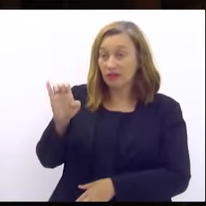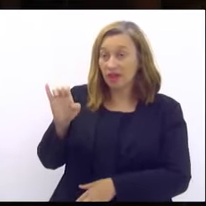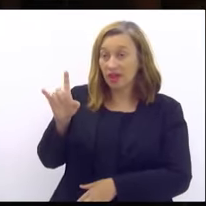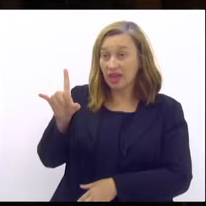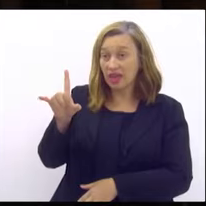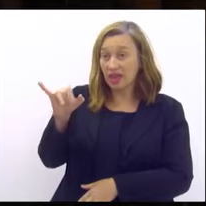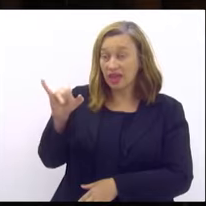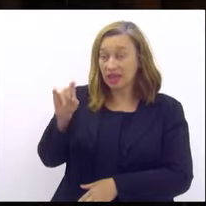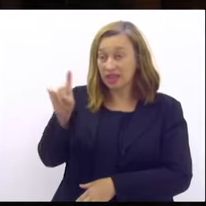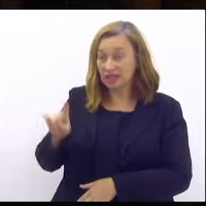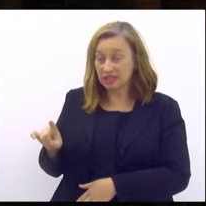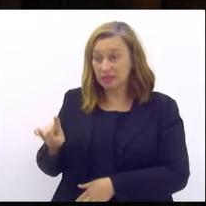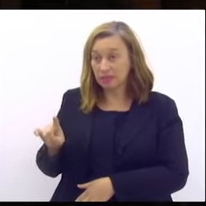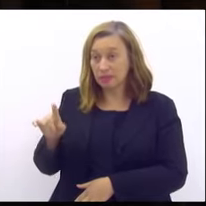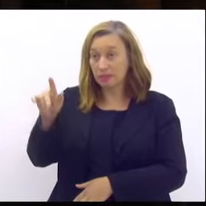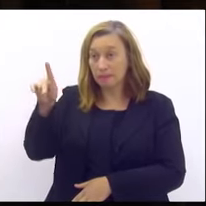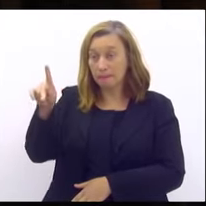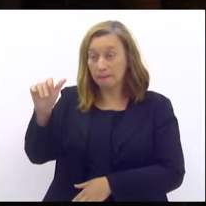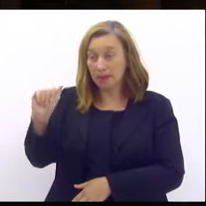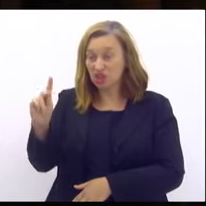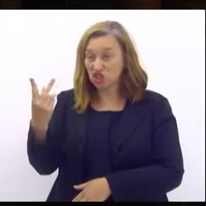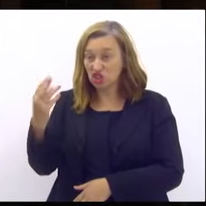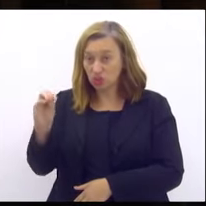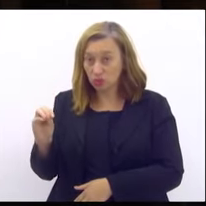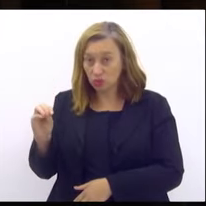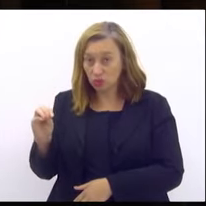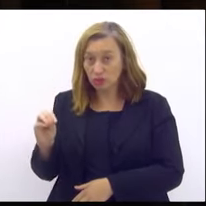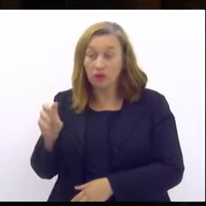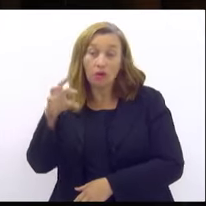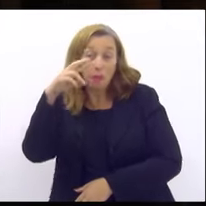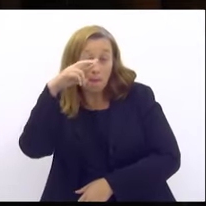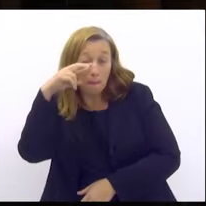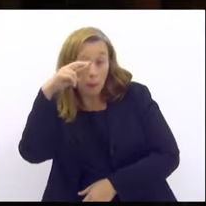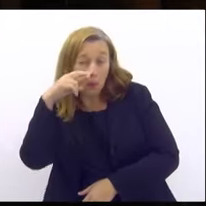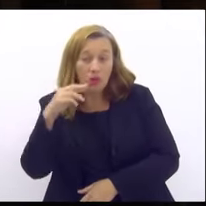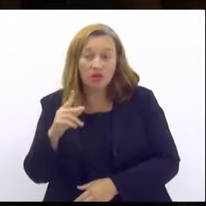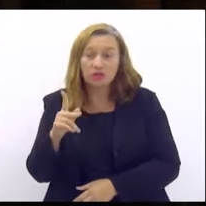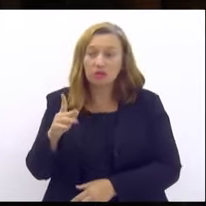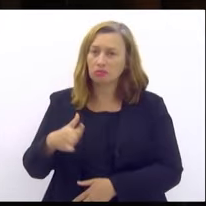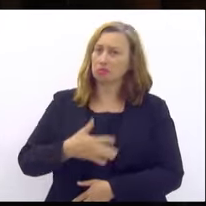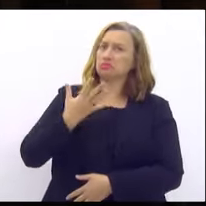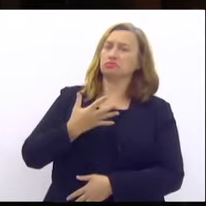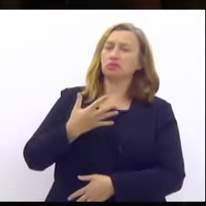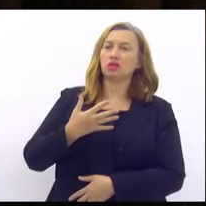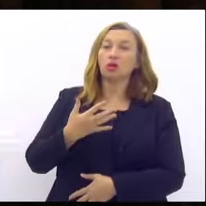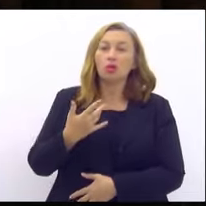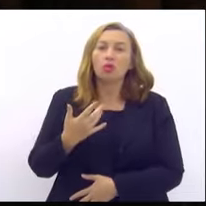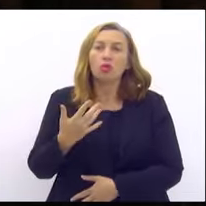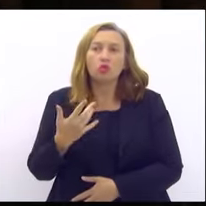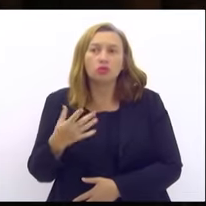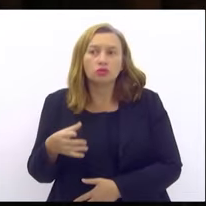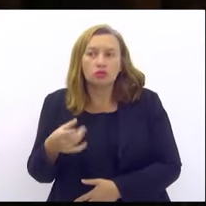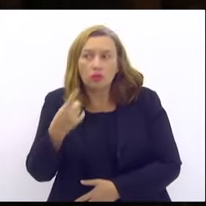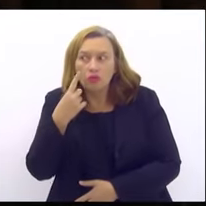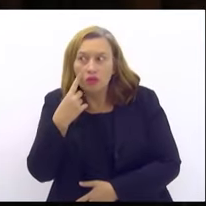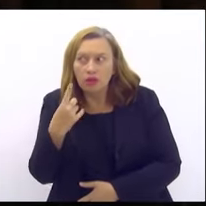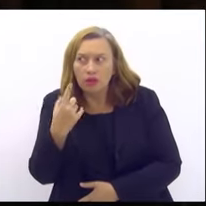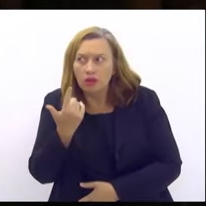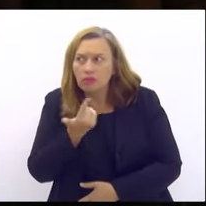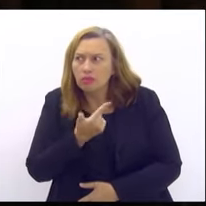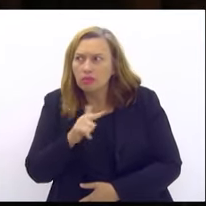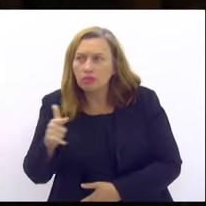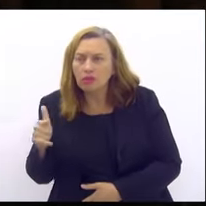obrigatoriedade de fazer perícias e tamanha foi a minha surpresa Quando soube que não há